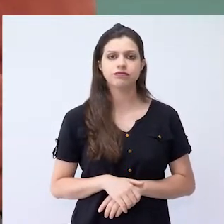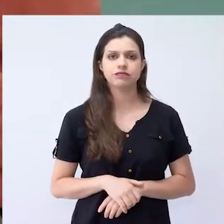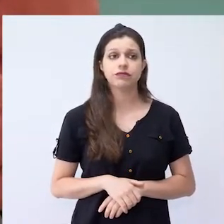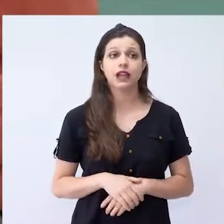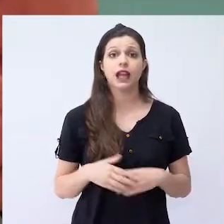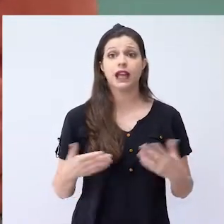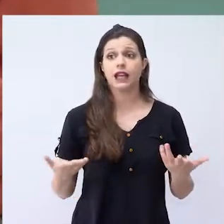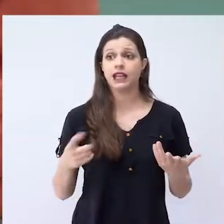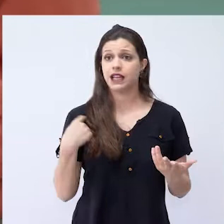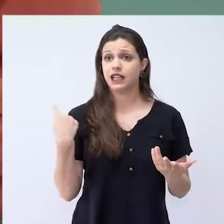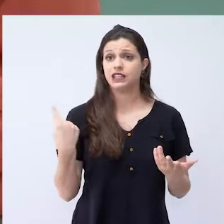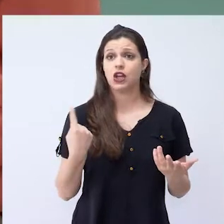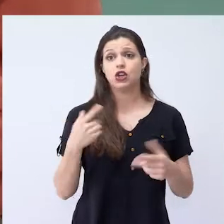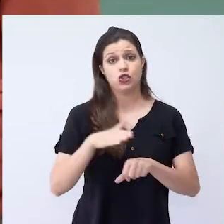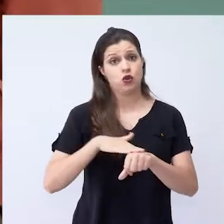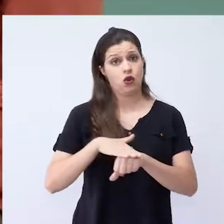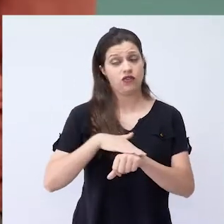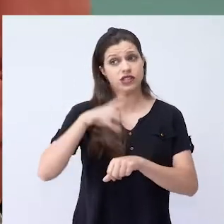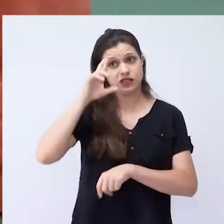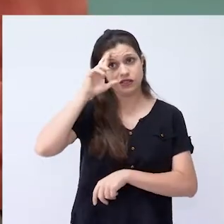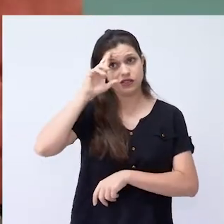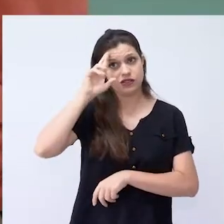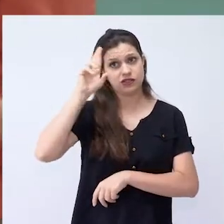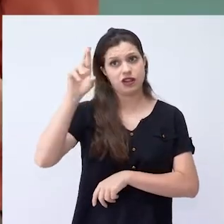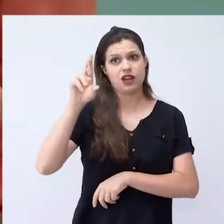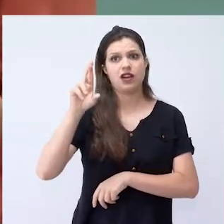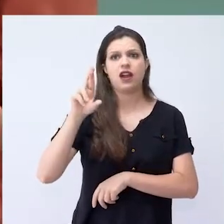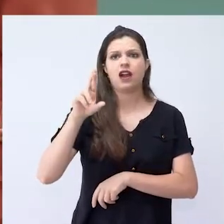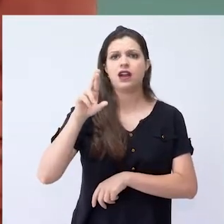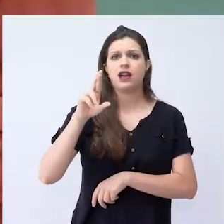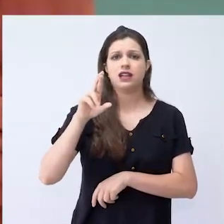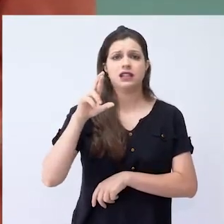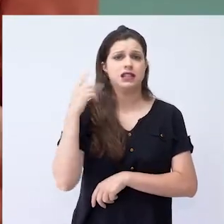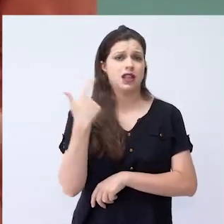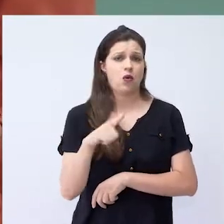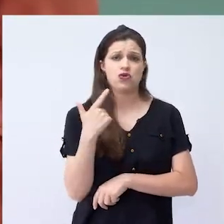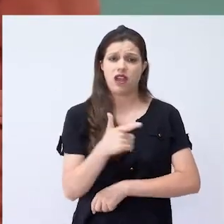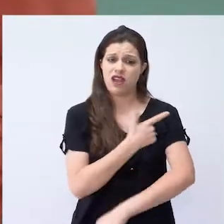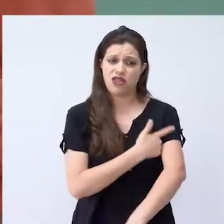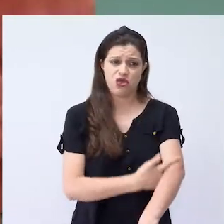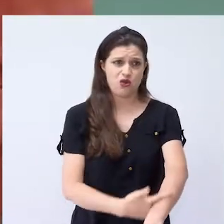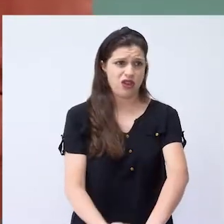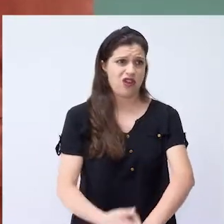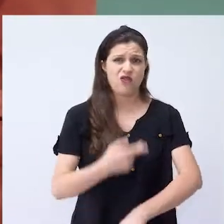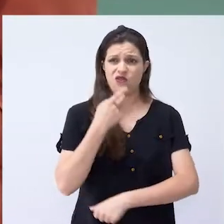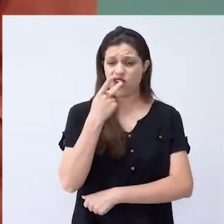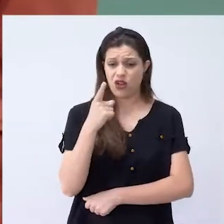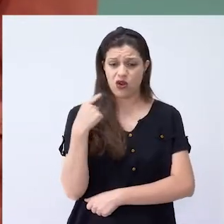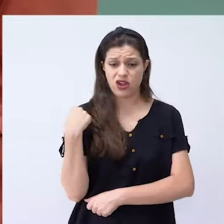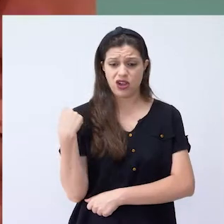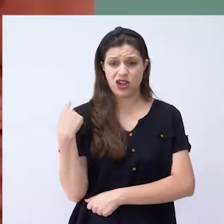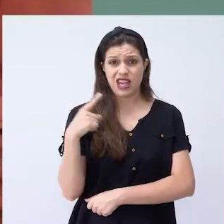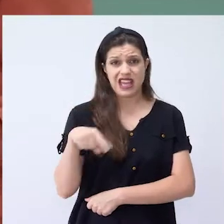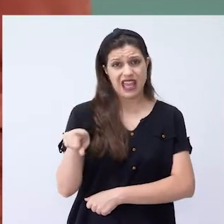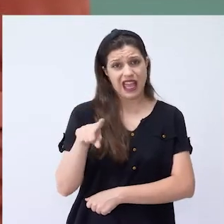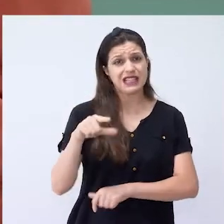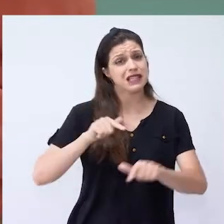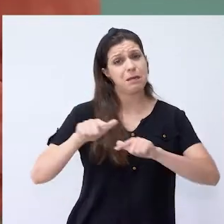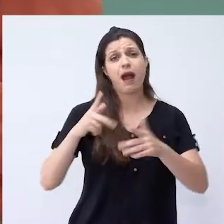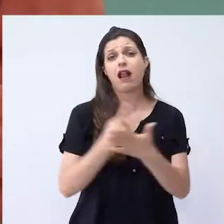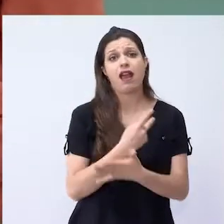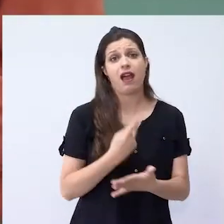evadiu do local, e nós ficamos ali conversando com o dono, que foi extremamente mal educado, ele achou que a gente estava cometendo um